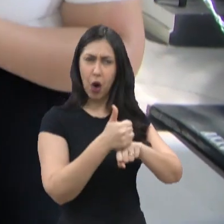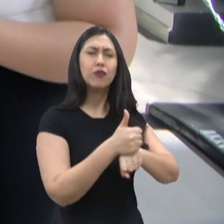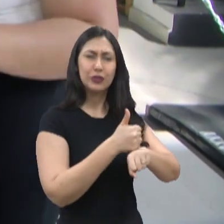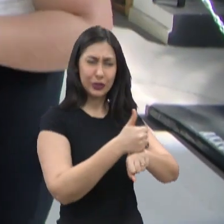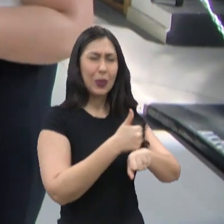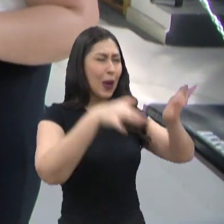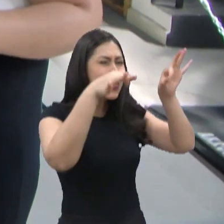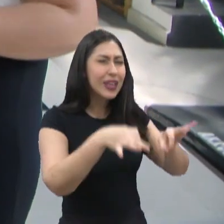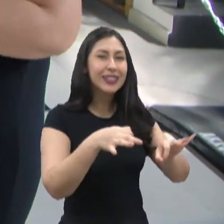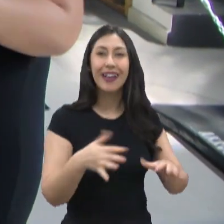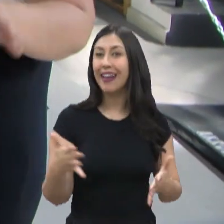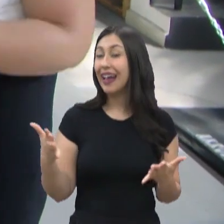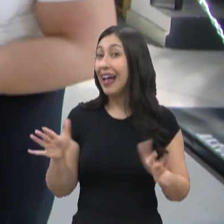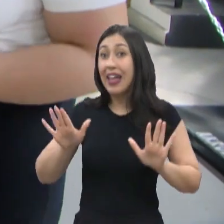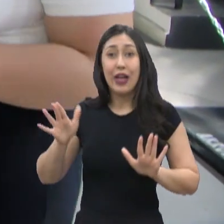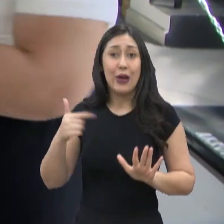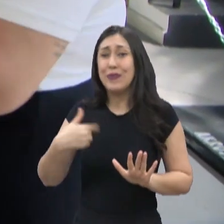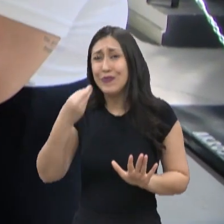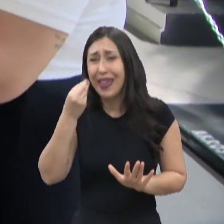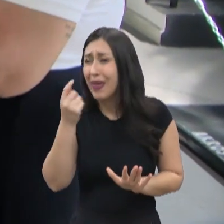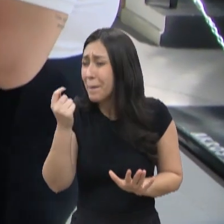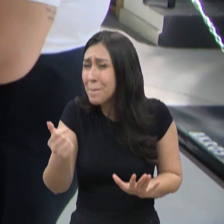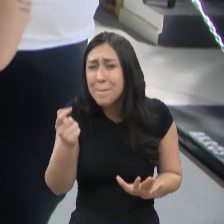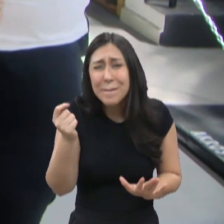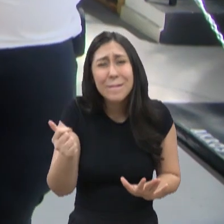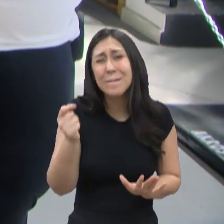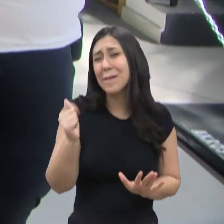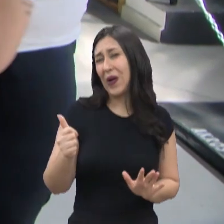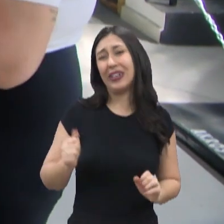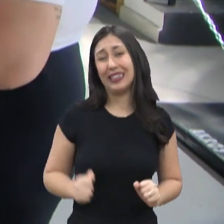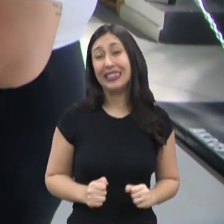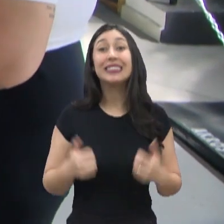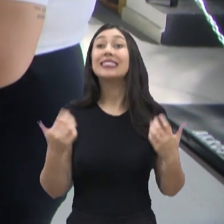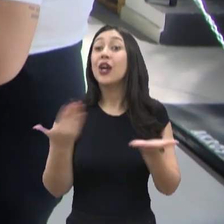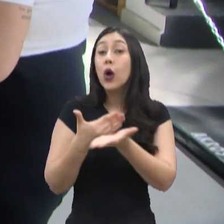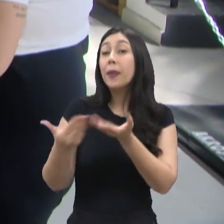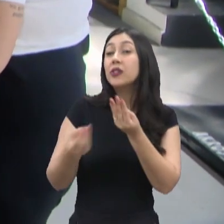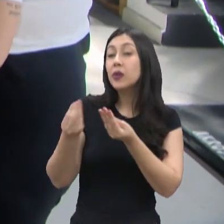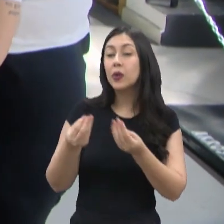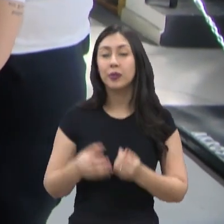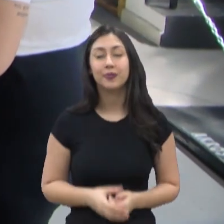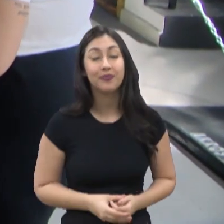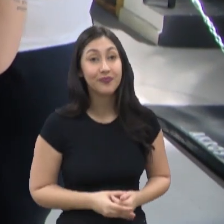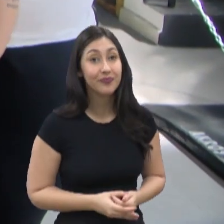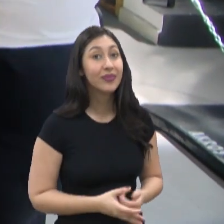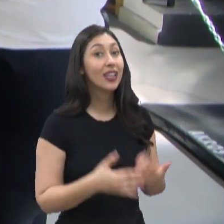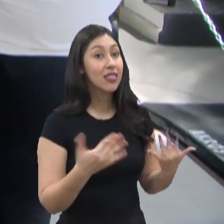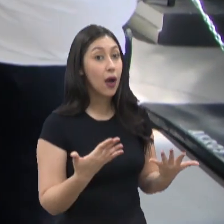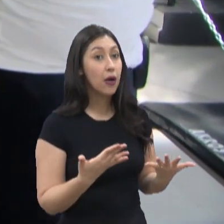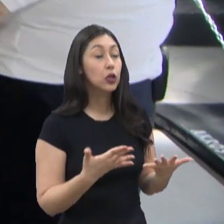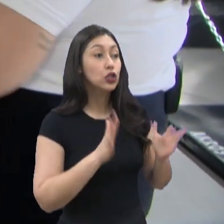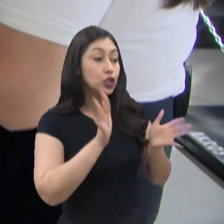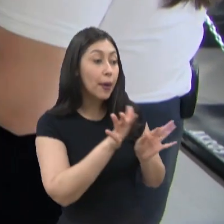judô, entendeu? Faixa branca, é isso que eu já tentei na vida. Beleza. E aí, por onde a gente começa? Bom, a gente deixou aqui